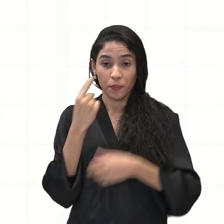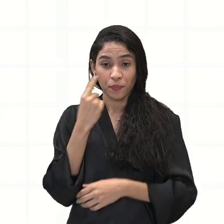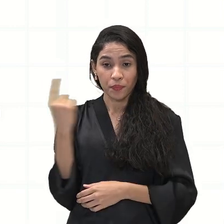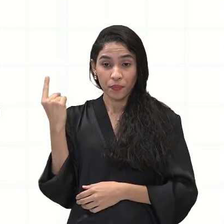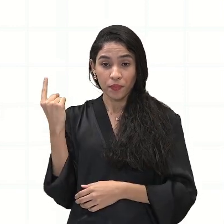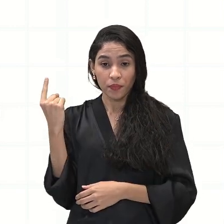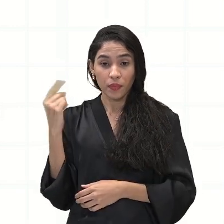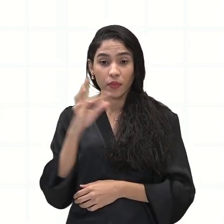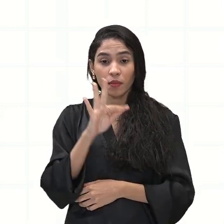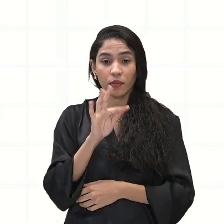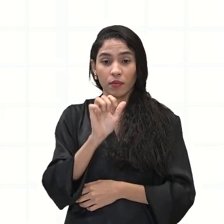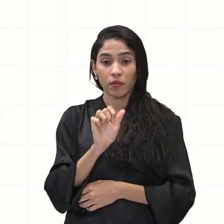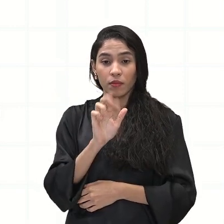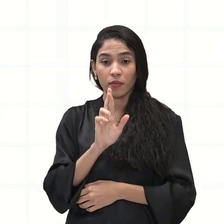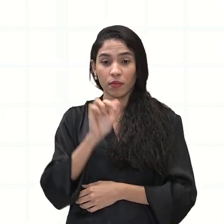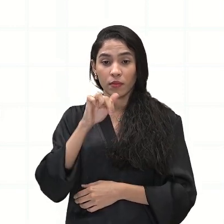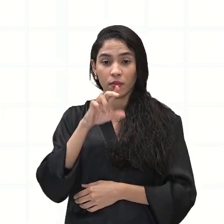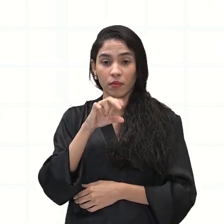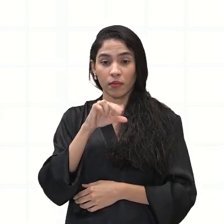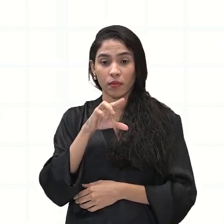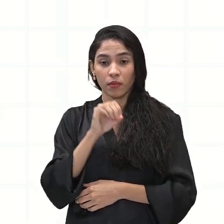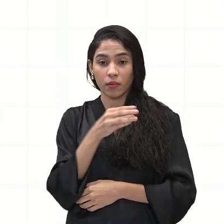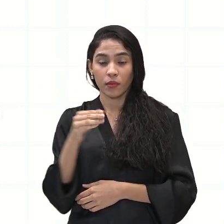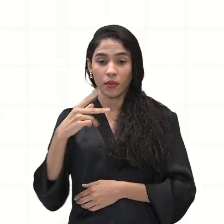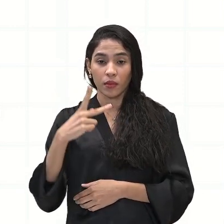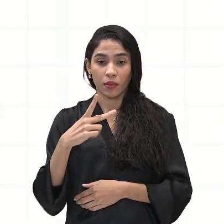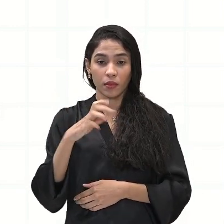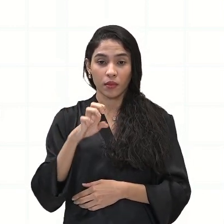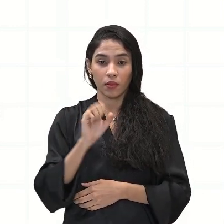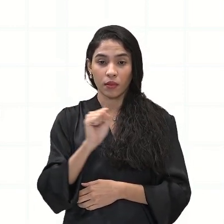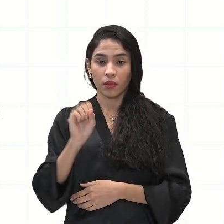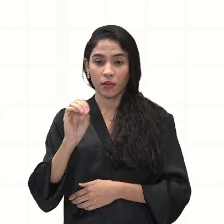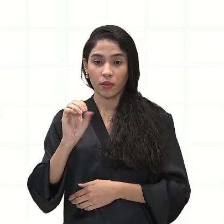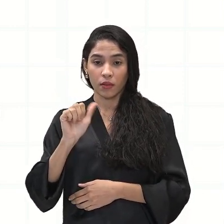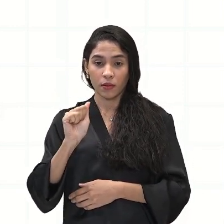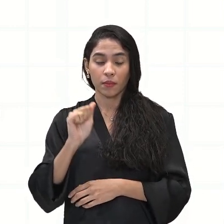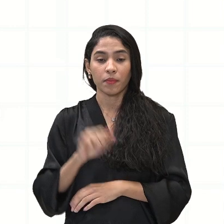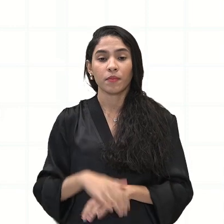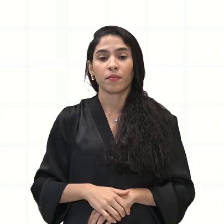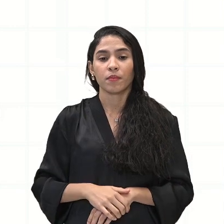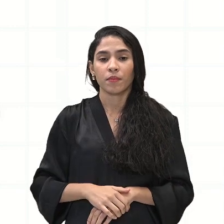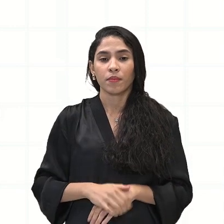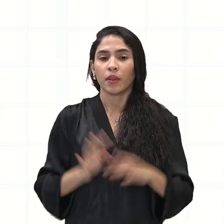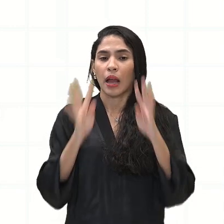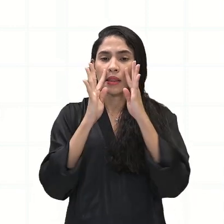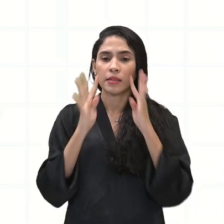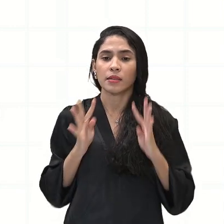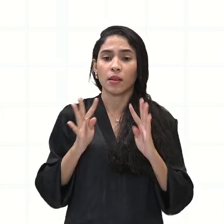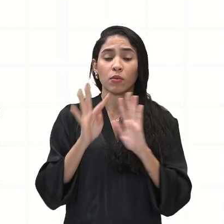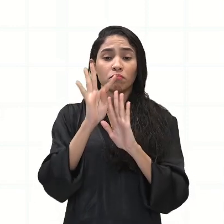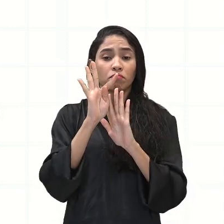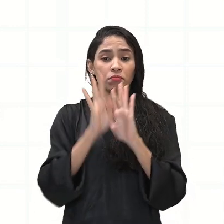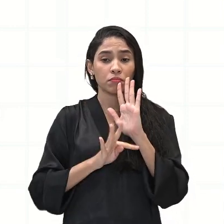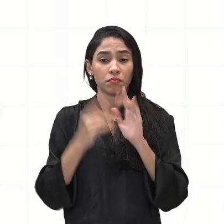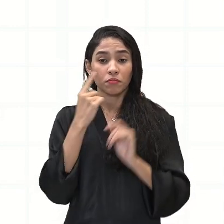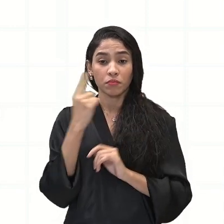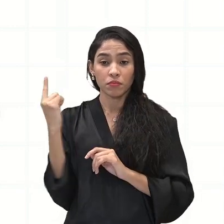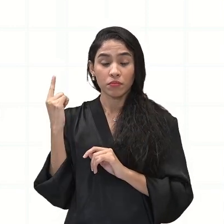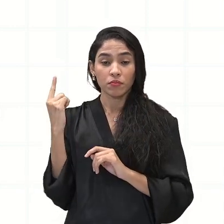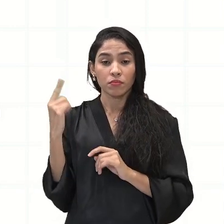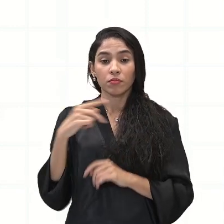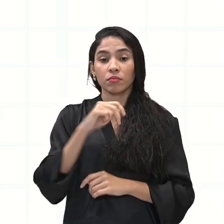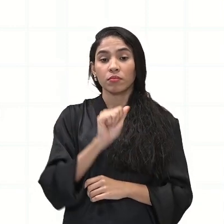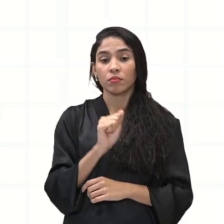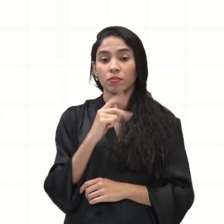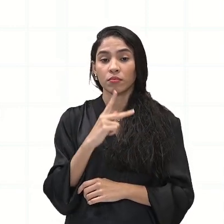é do Fernando Pessoa, né? E o que nós vamos chamar a atenção aqui? Do apóstrofe, que